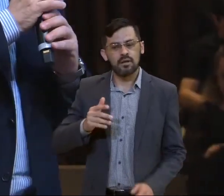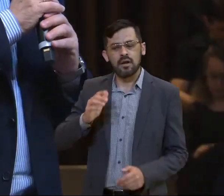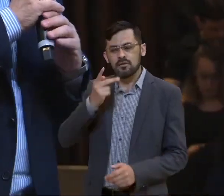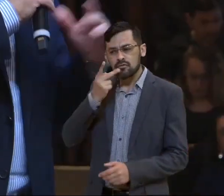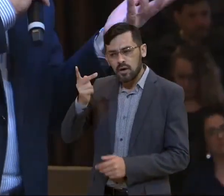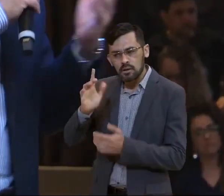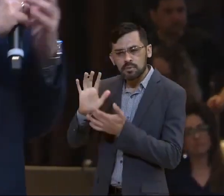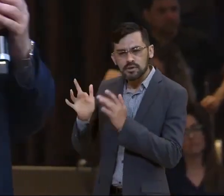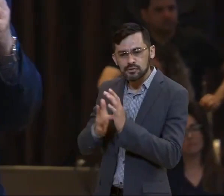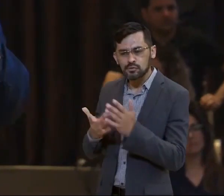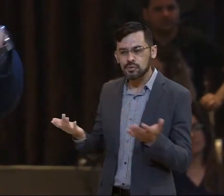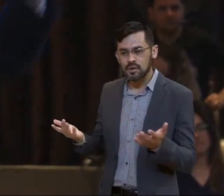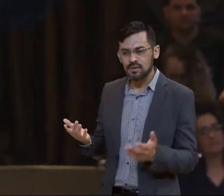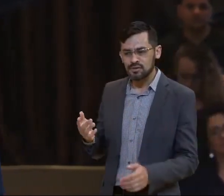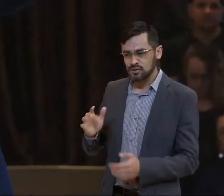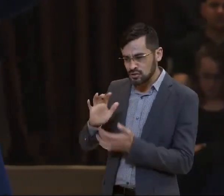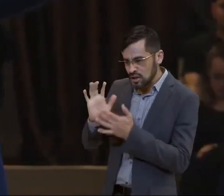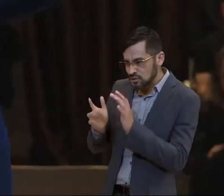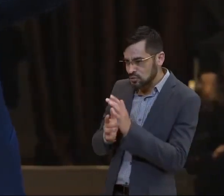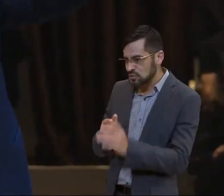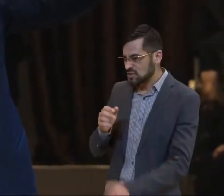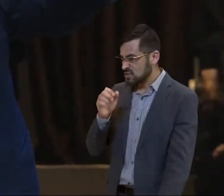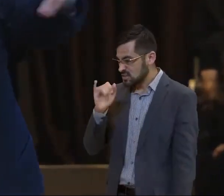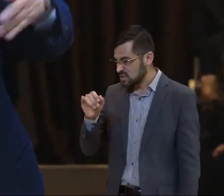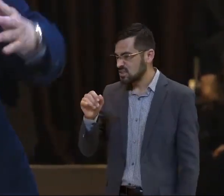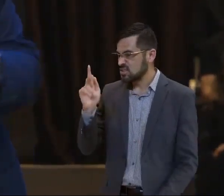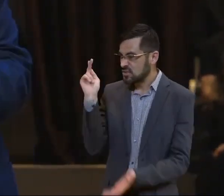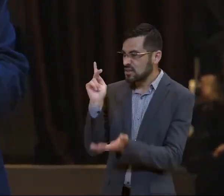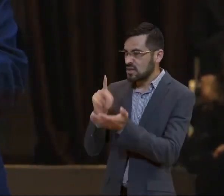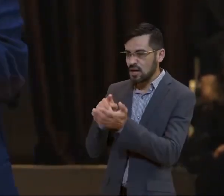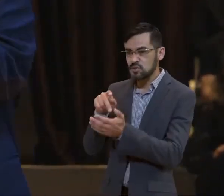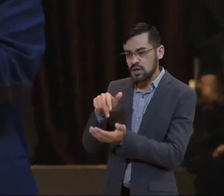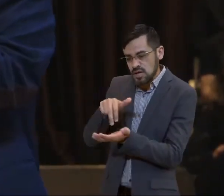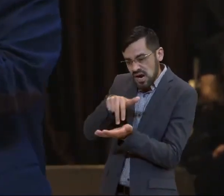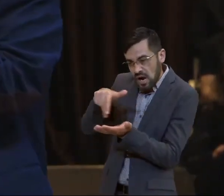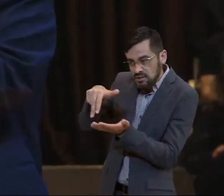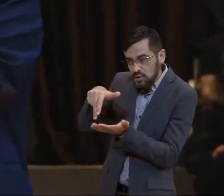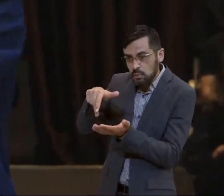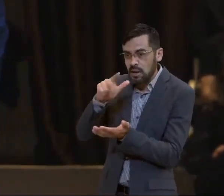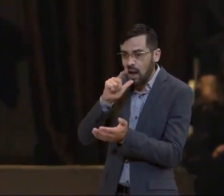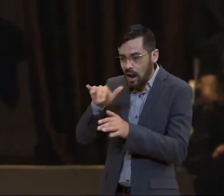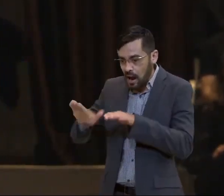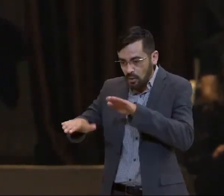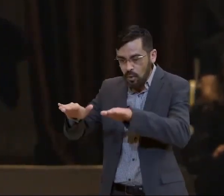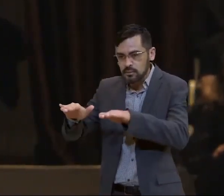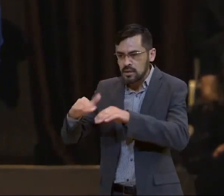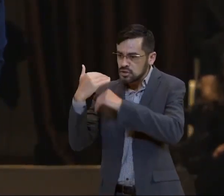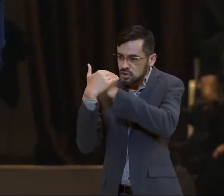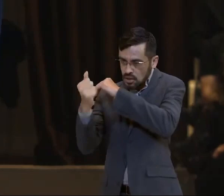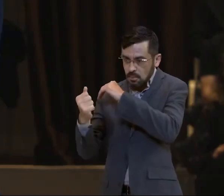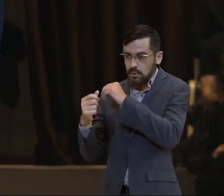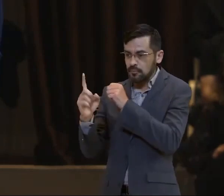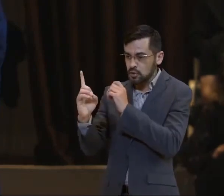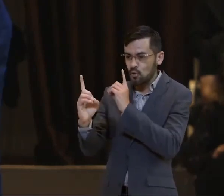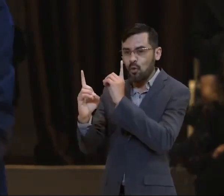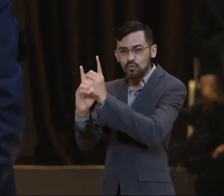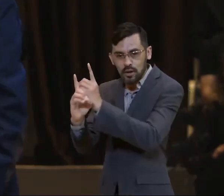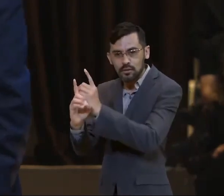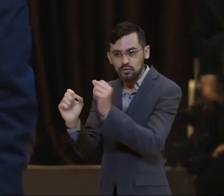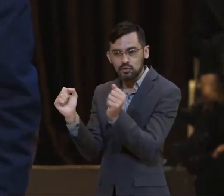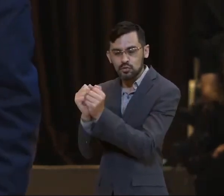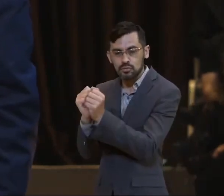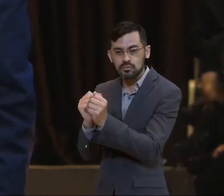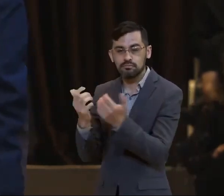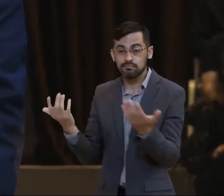Jesus: Jesus, se é tu mesmo que estás andando sobre as águas, chama-me para caminhar